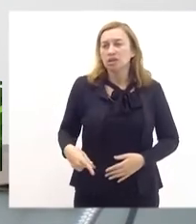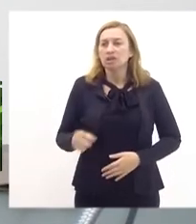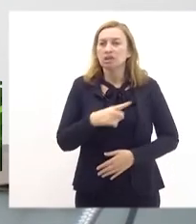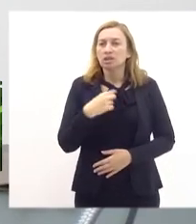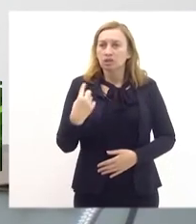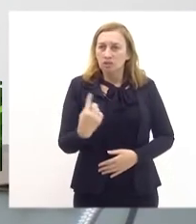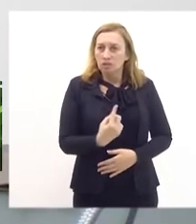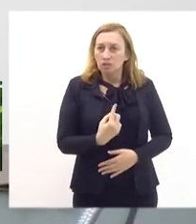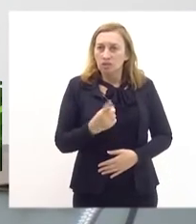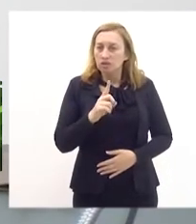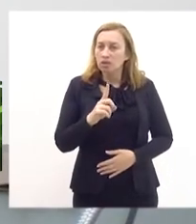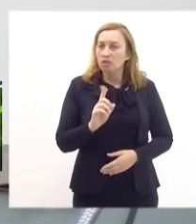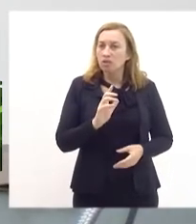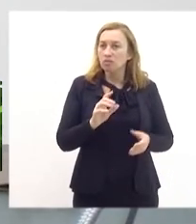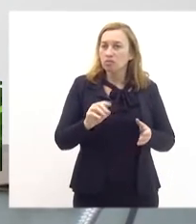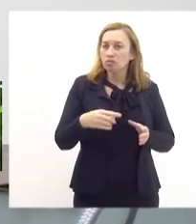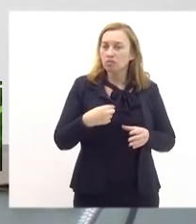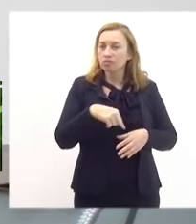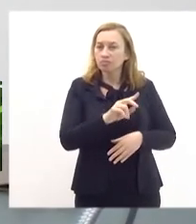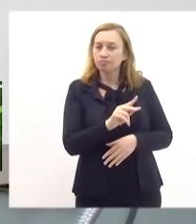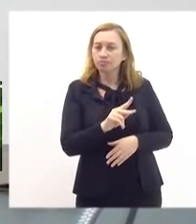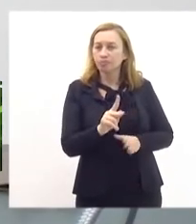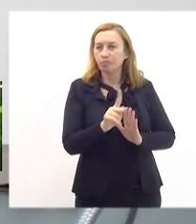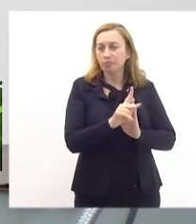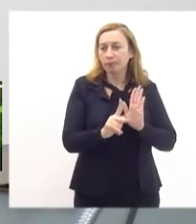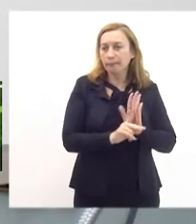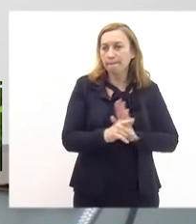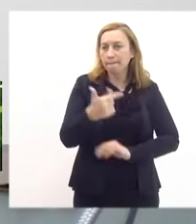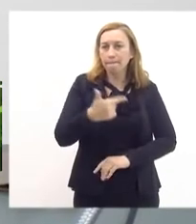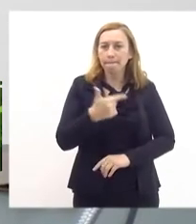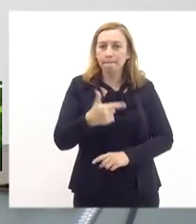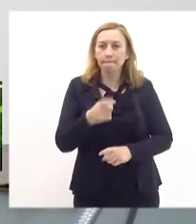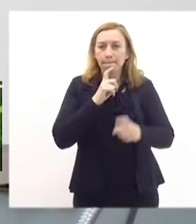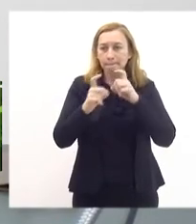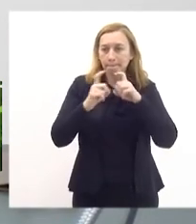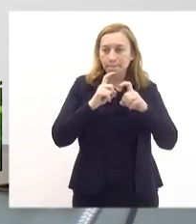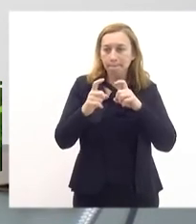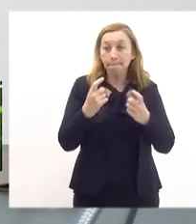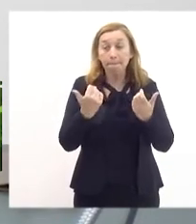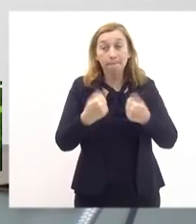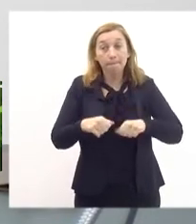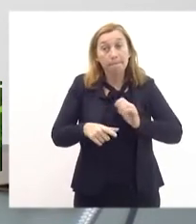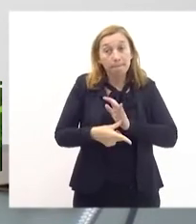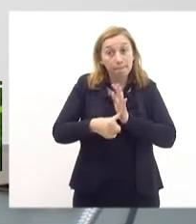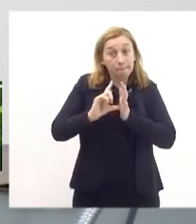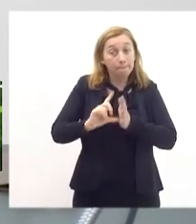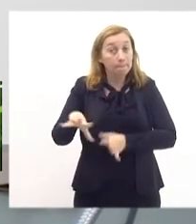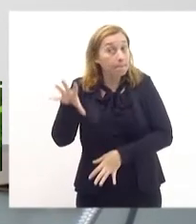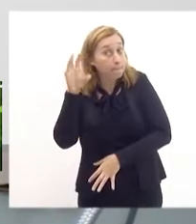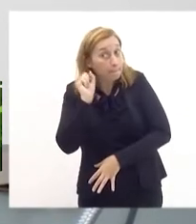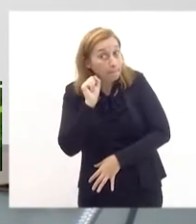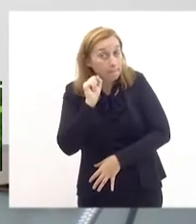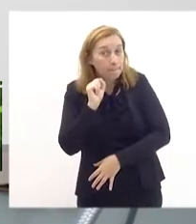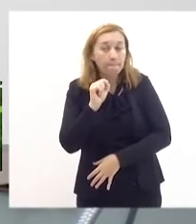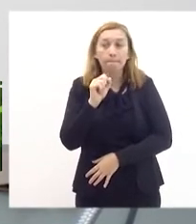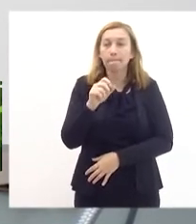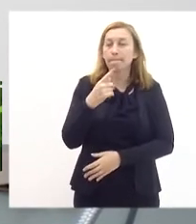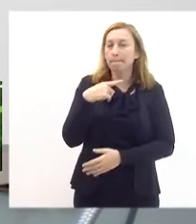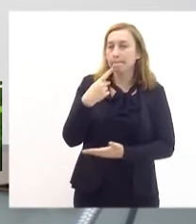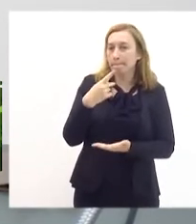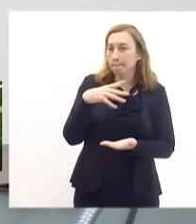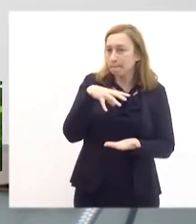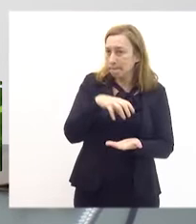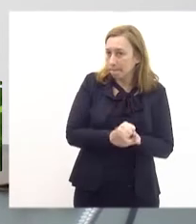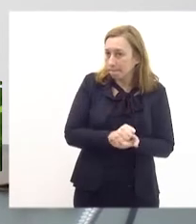não botássemos o projeto em segunda discussão sem antes ouvir, né? Temos aqui, eu quero fazer um registro, que